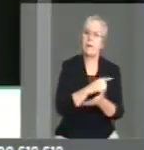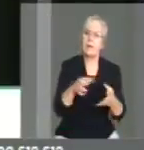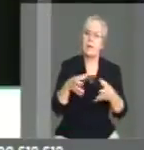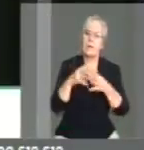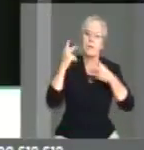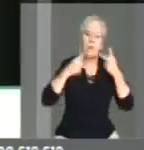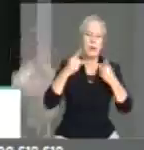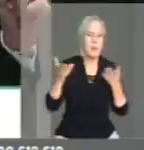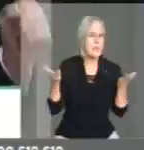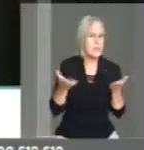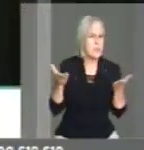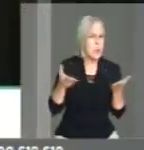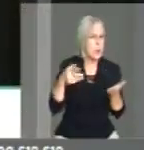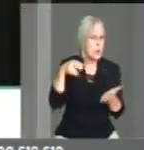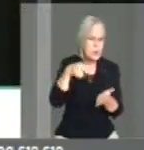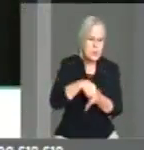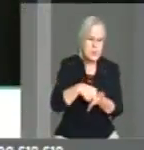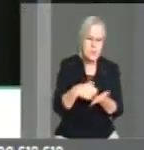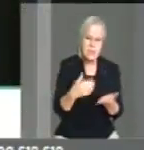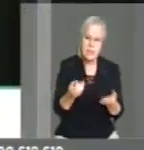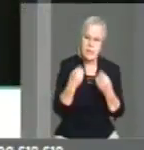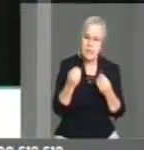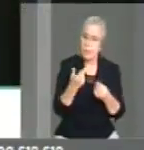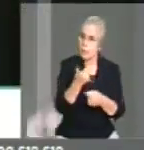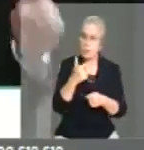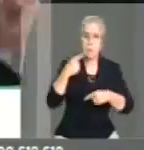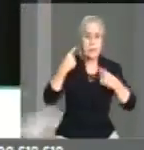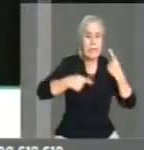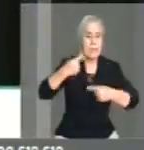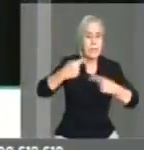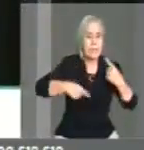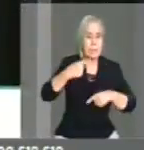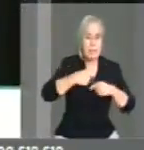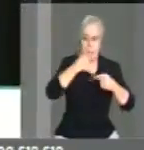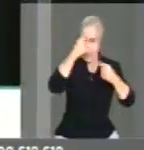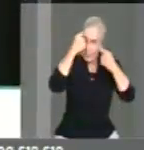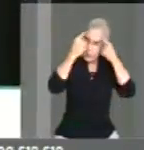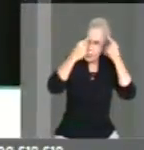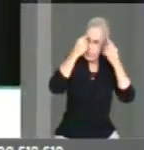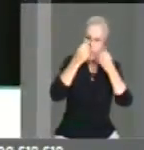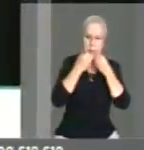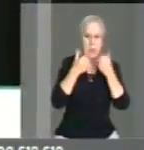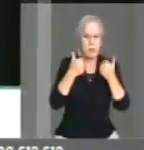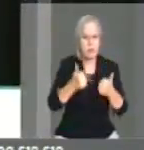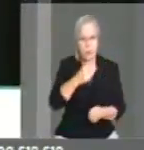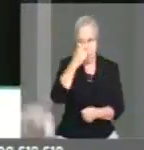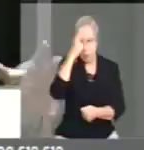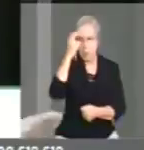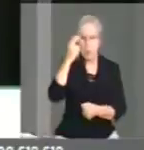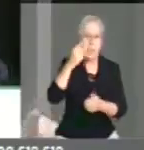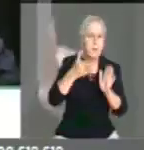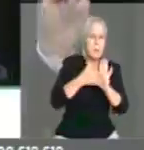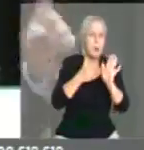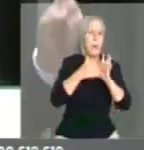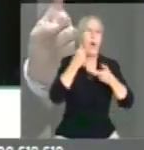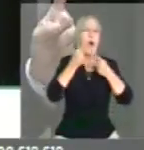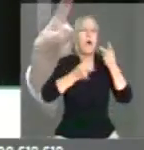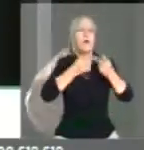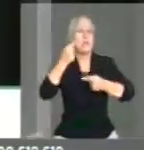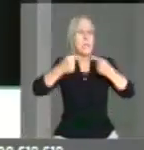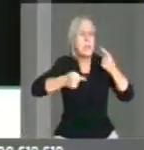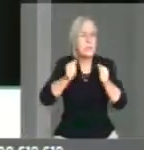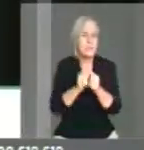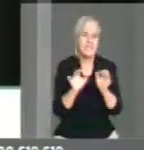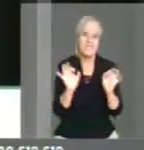temos no Brasil hoje, o que não faz com que haja o debate de ideias, o que não acha que faça que haja o debate de propostas e, portanto, essa